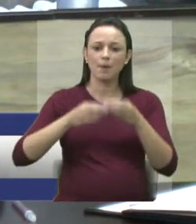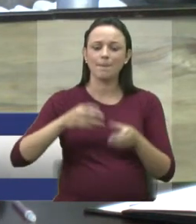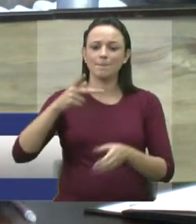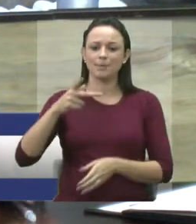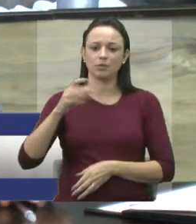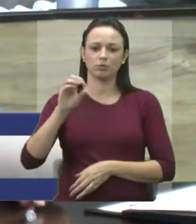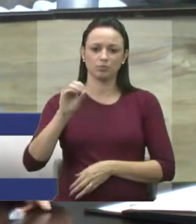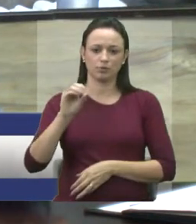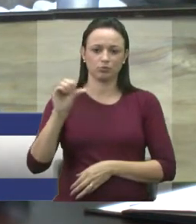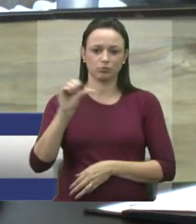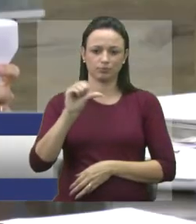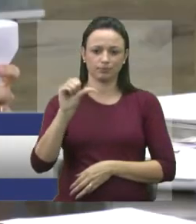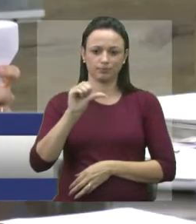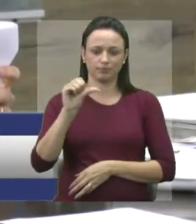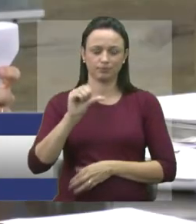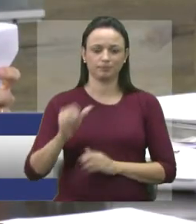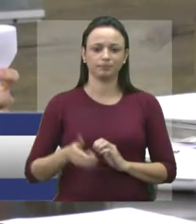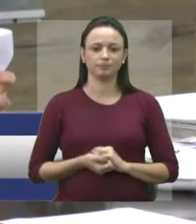Ometo.